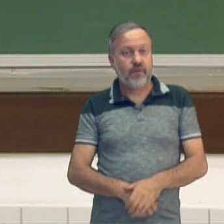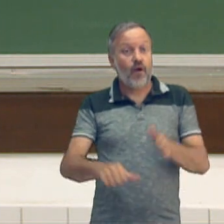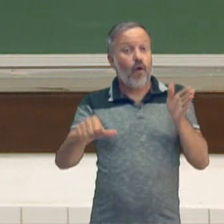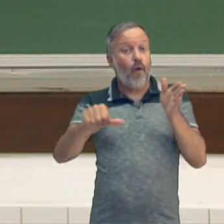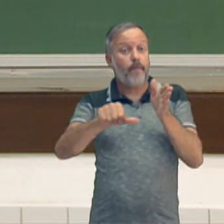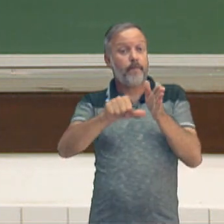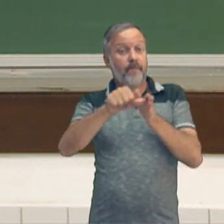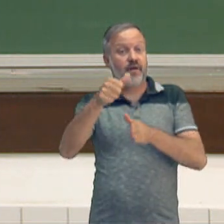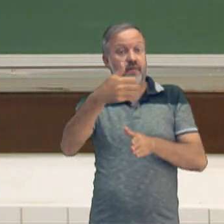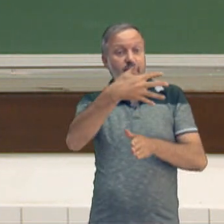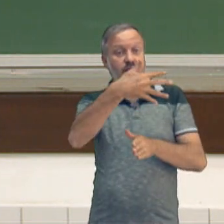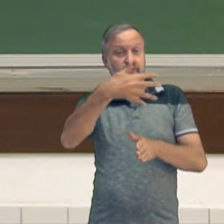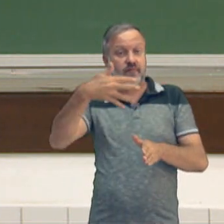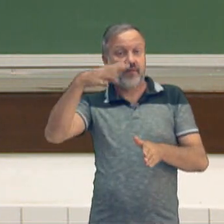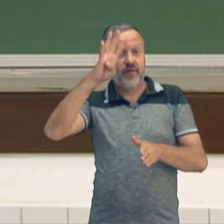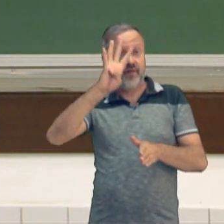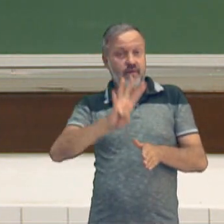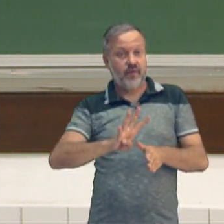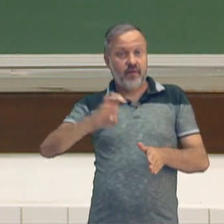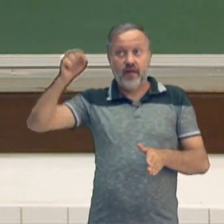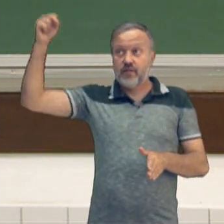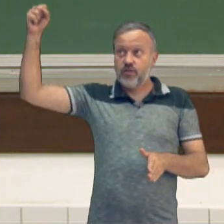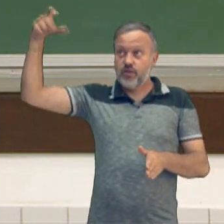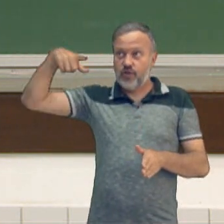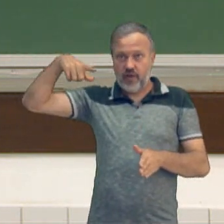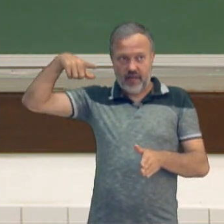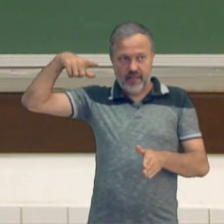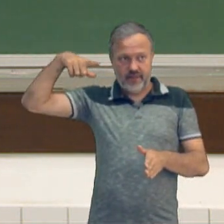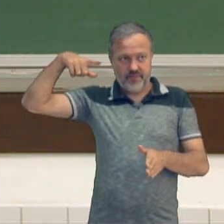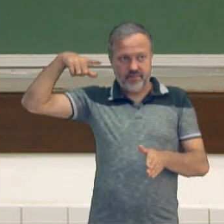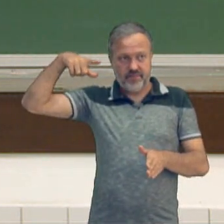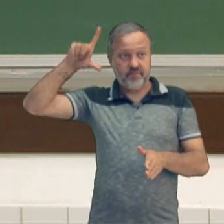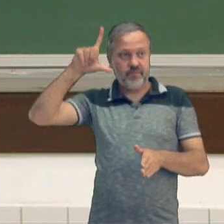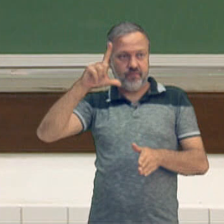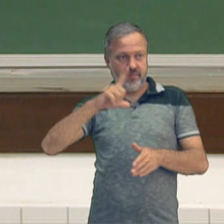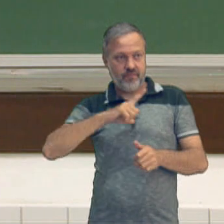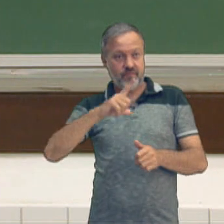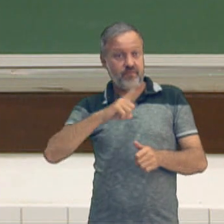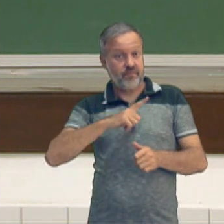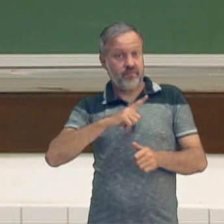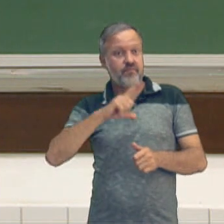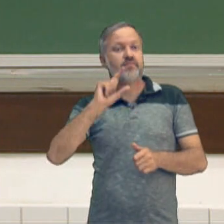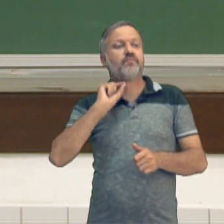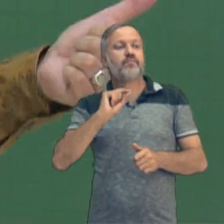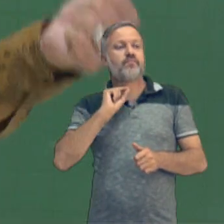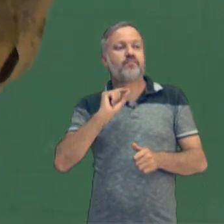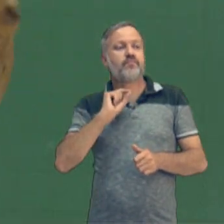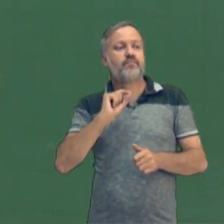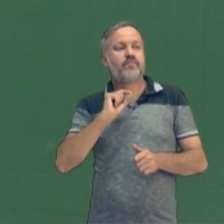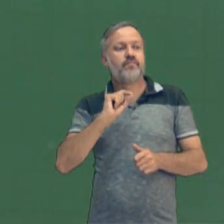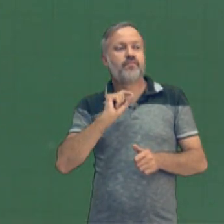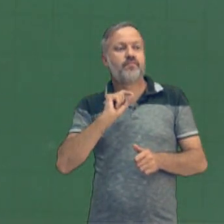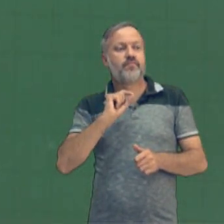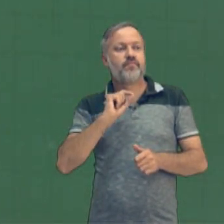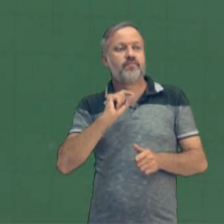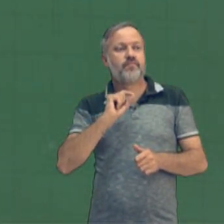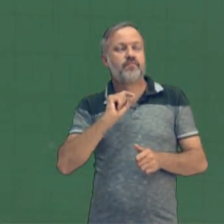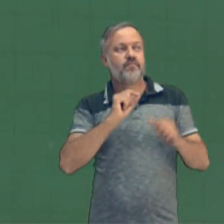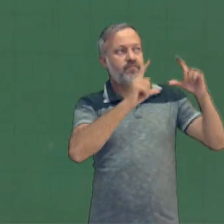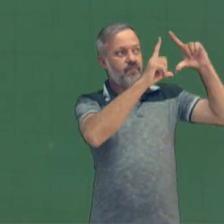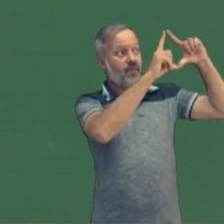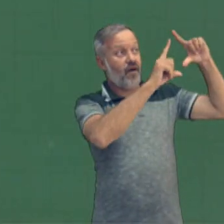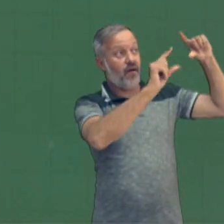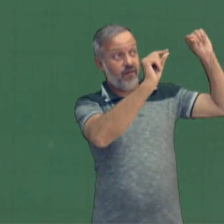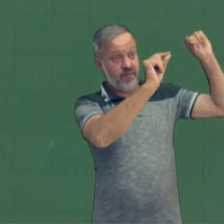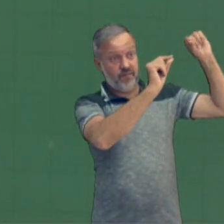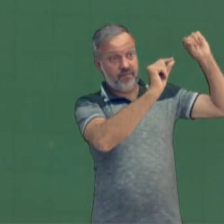egípcios. Se dividia em 3 estações, formuladas a partir da variação das fases da lua. Não, mesmo